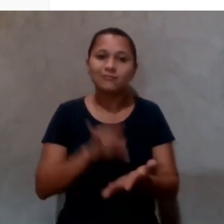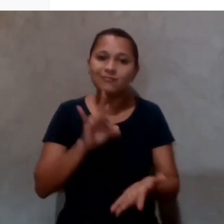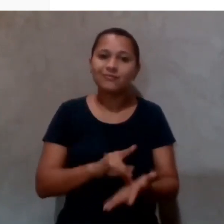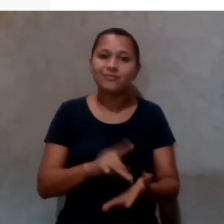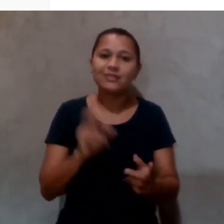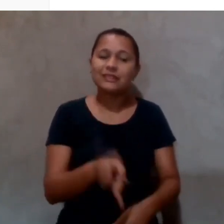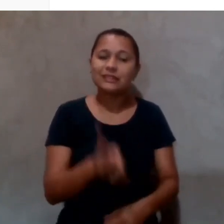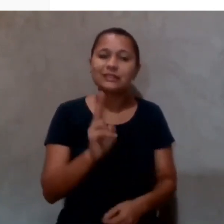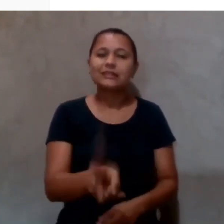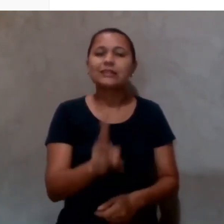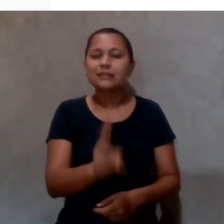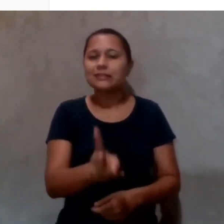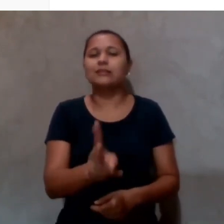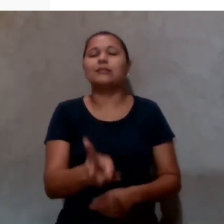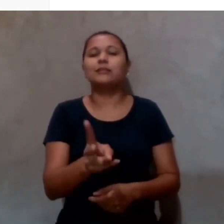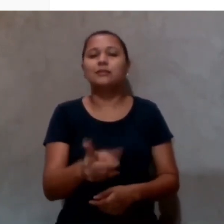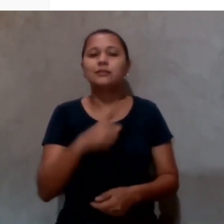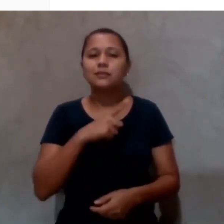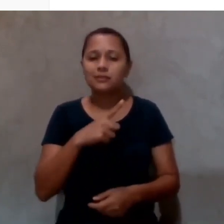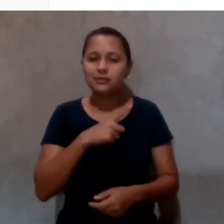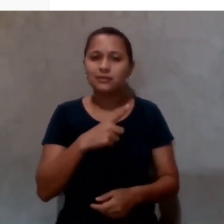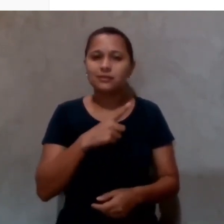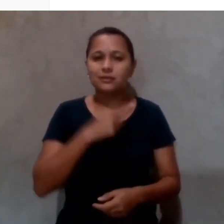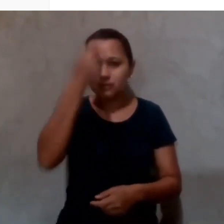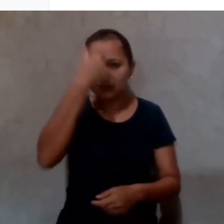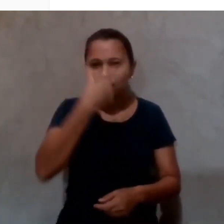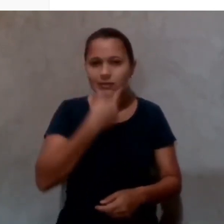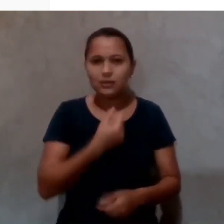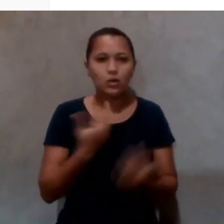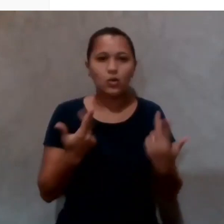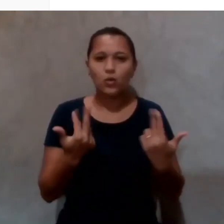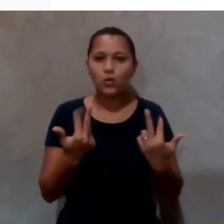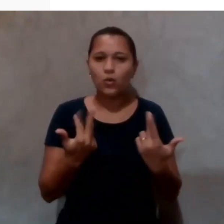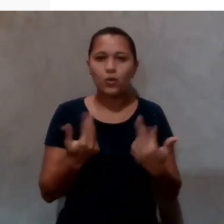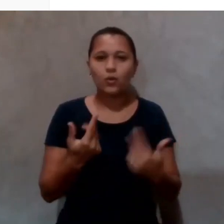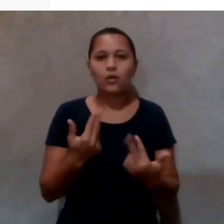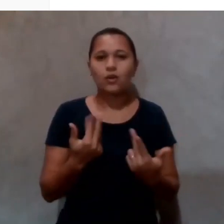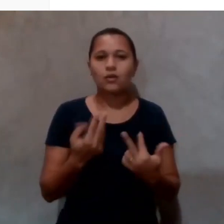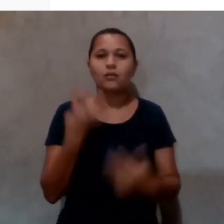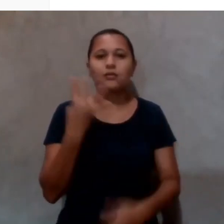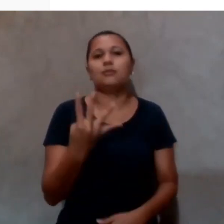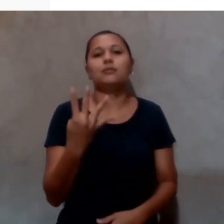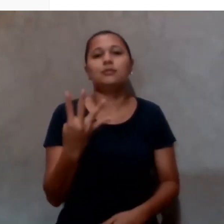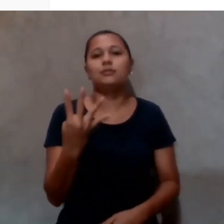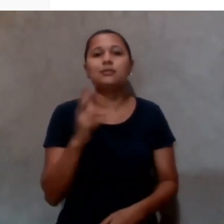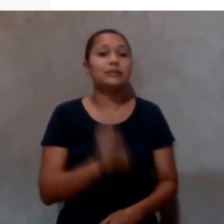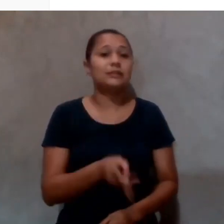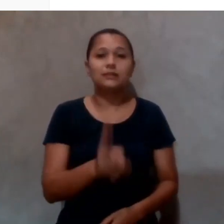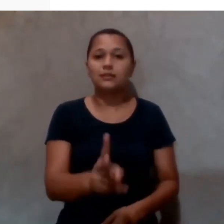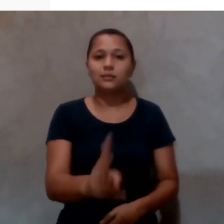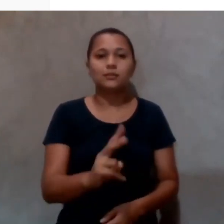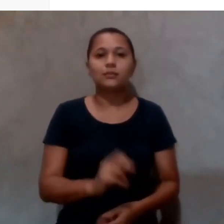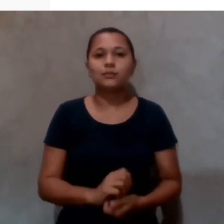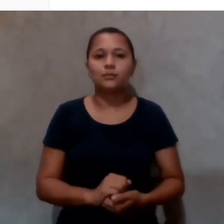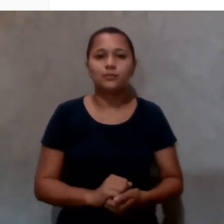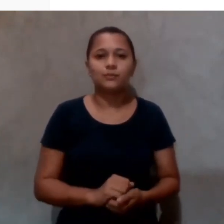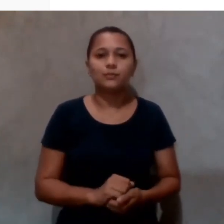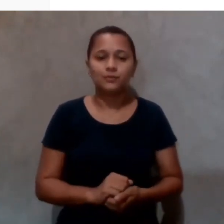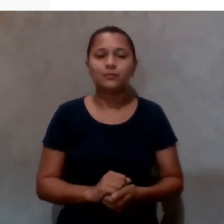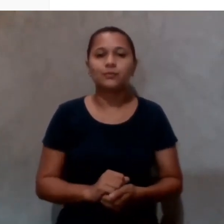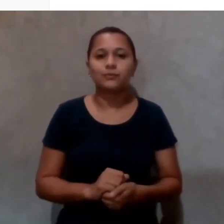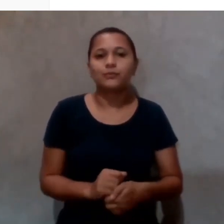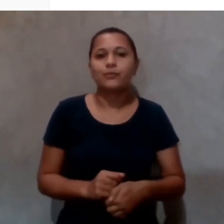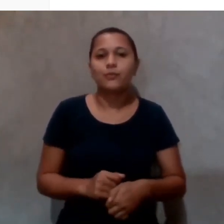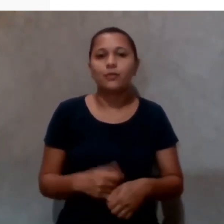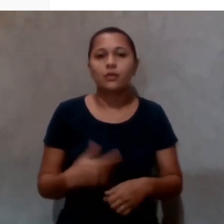que é o que nosso problema pede. É o que eu vou calcular, a quantidade de elementos que tem 4 caras